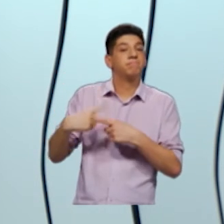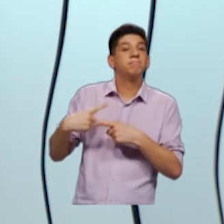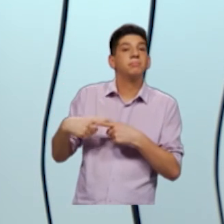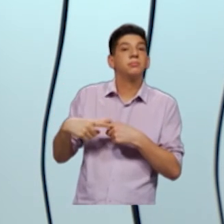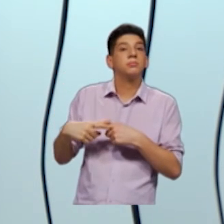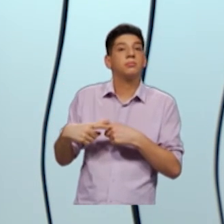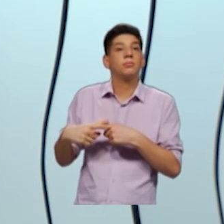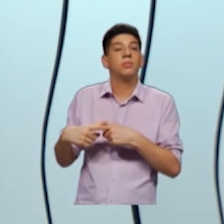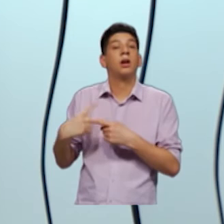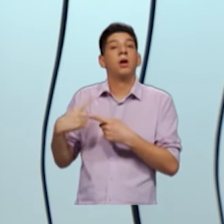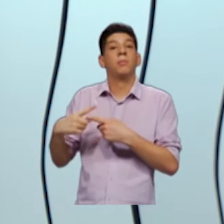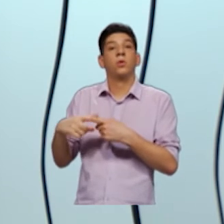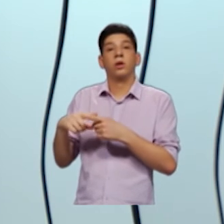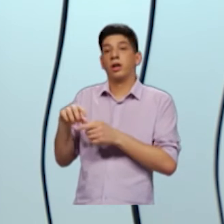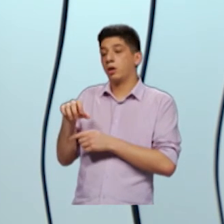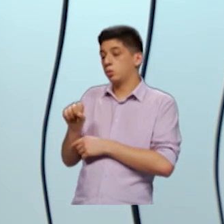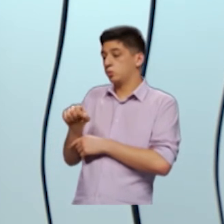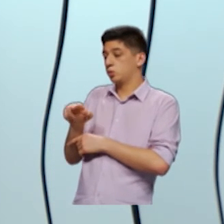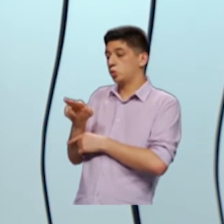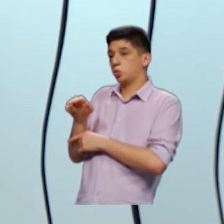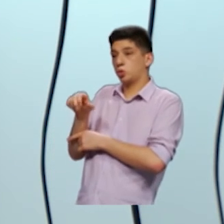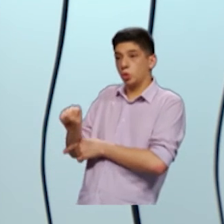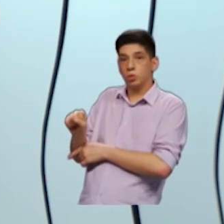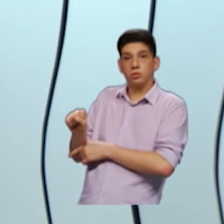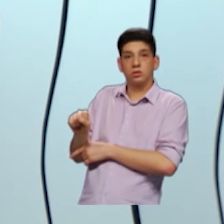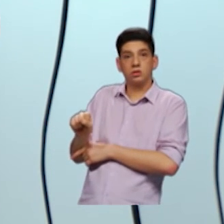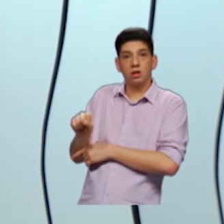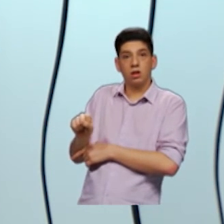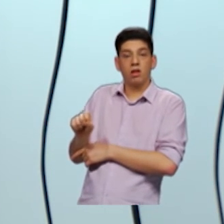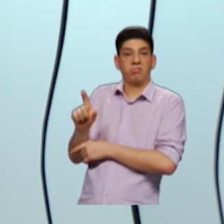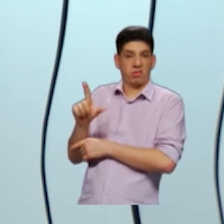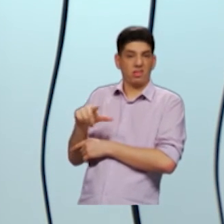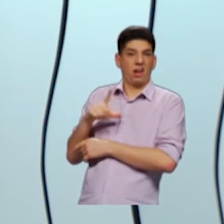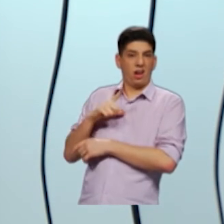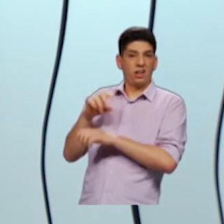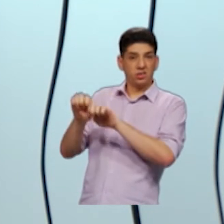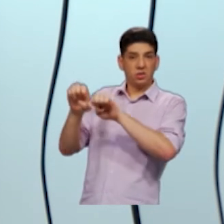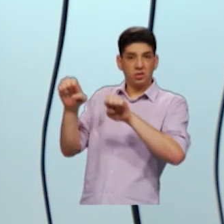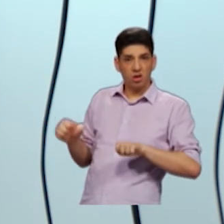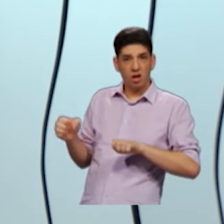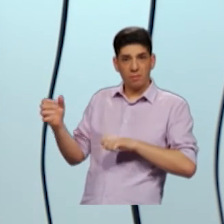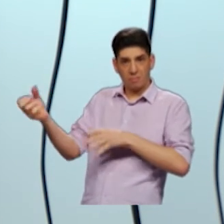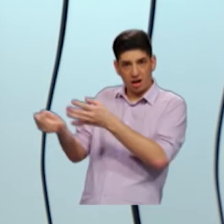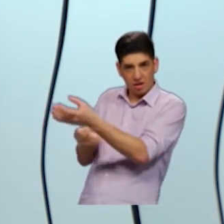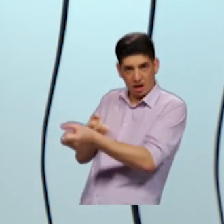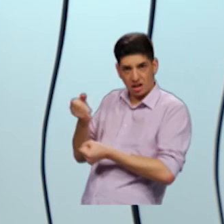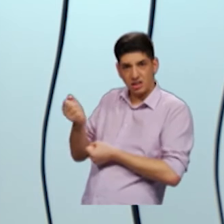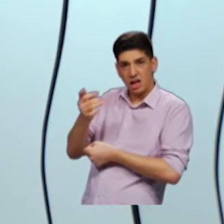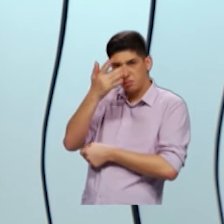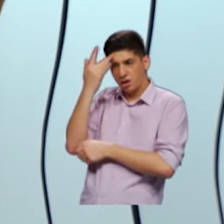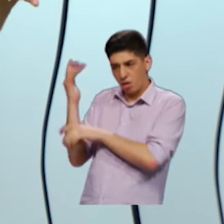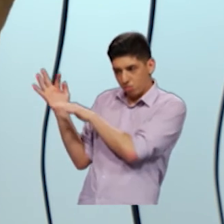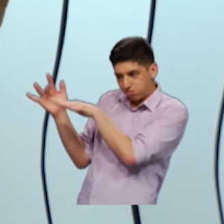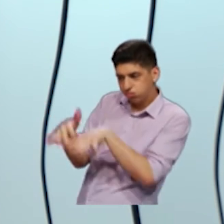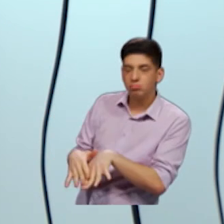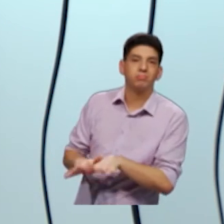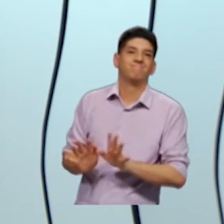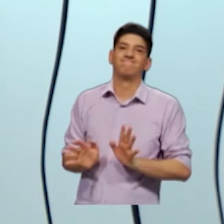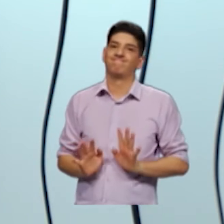nosso sistema de saúde ele não tem estrutura para receber quantidades grandes de pacientes, nós não temos estrutura